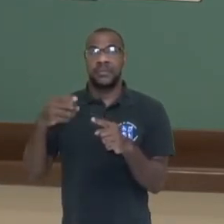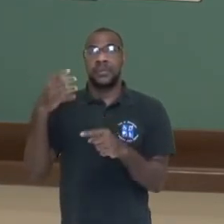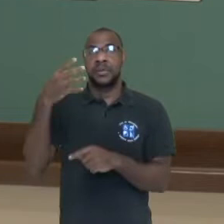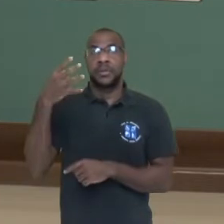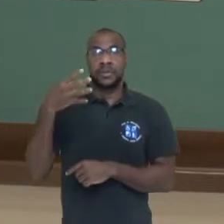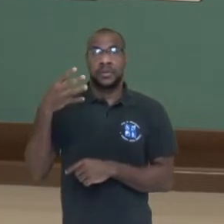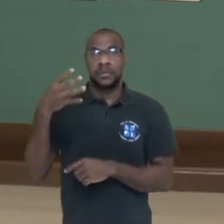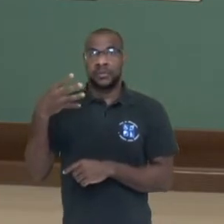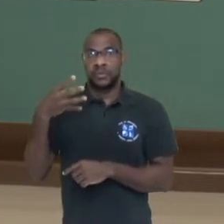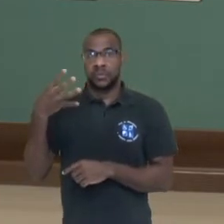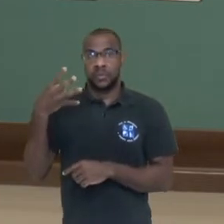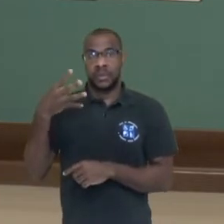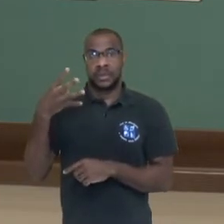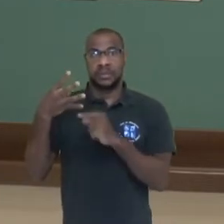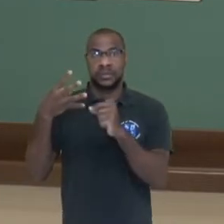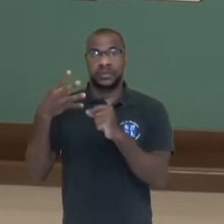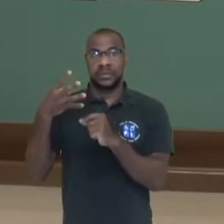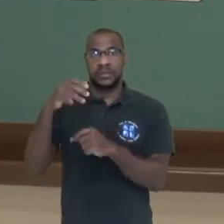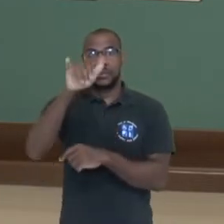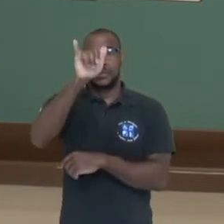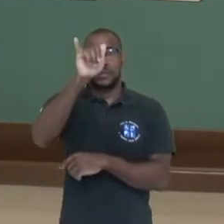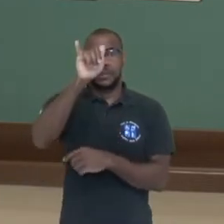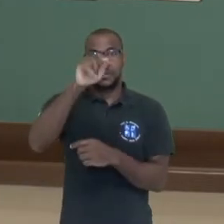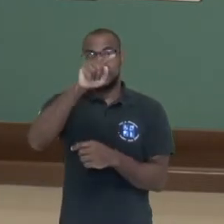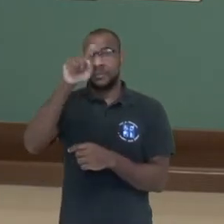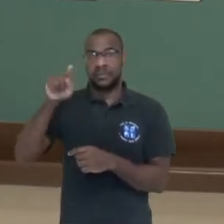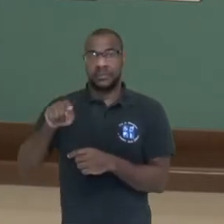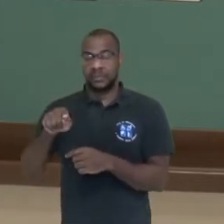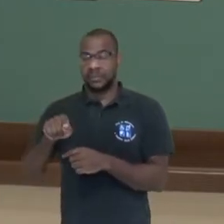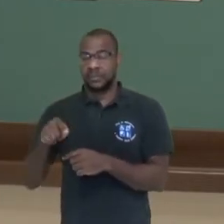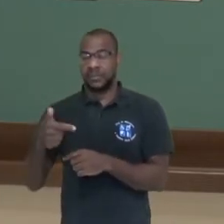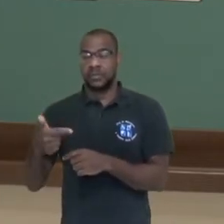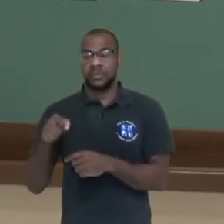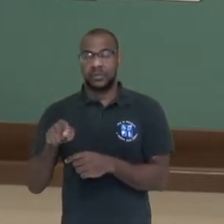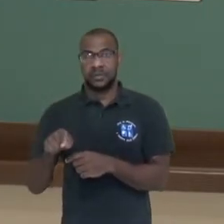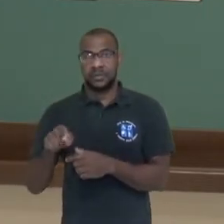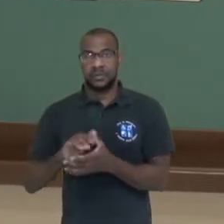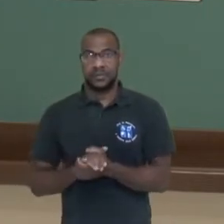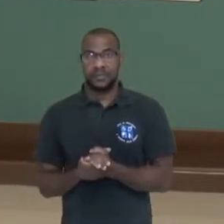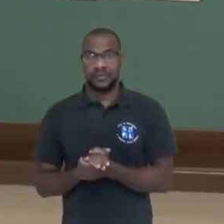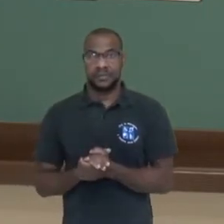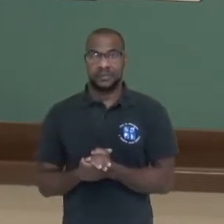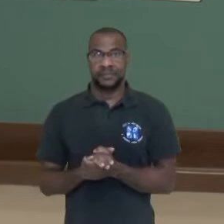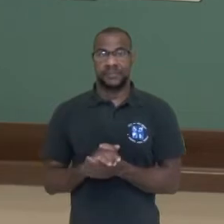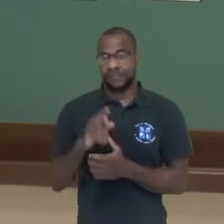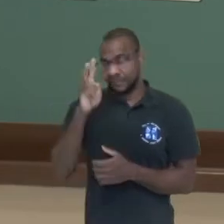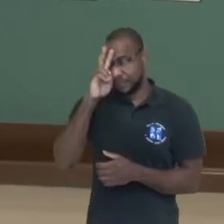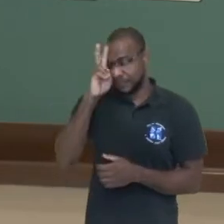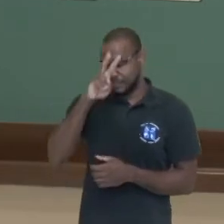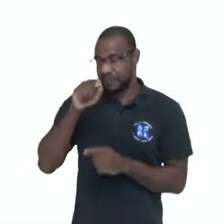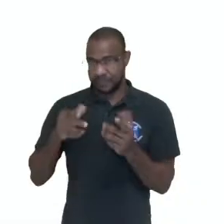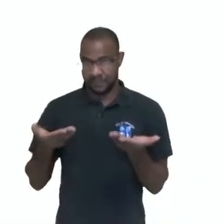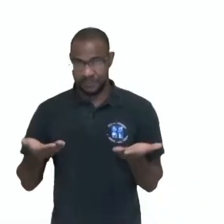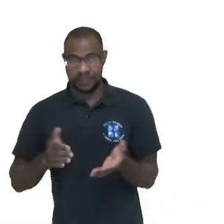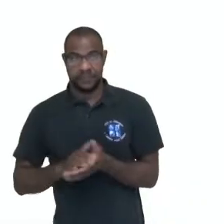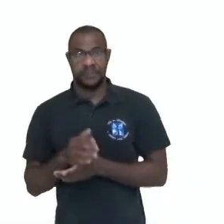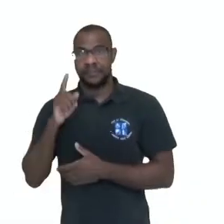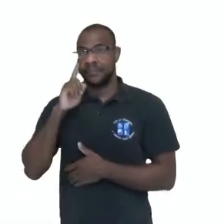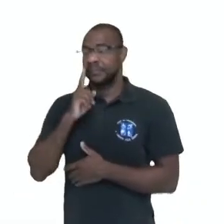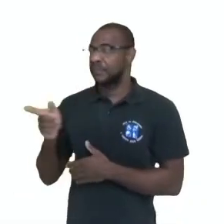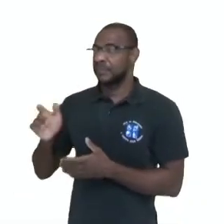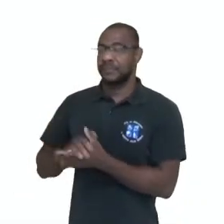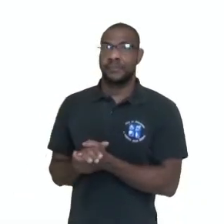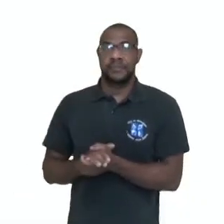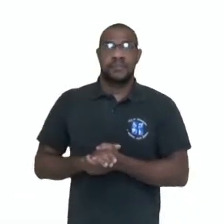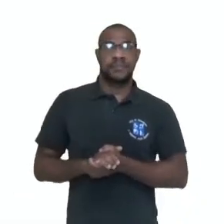localização desse ponto em particular. Deu para lembrar? Deu? Um par ordenado XY representa o